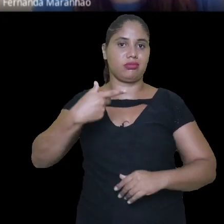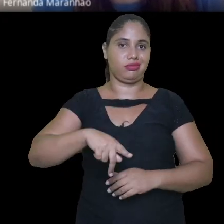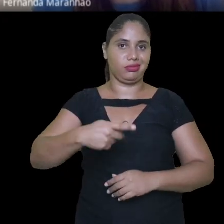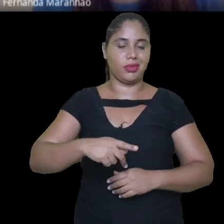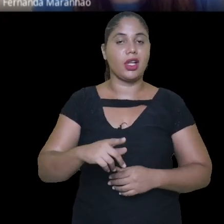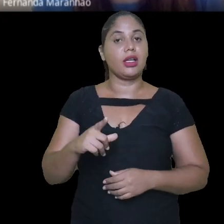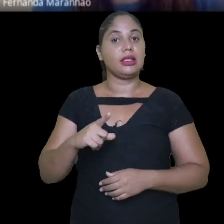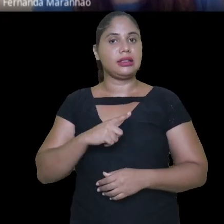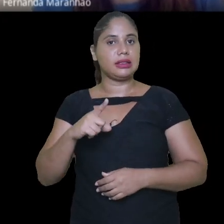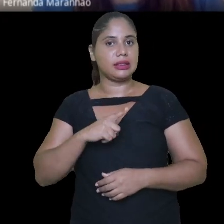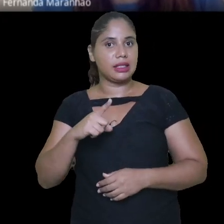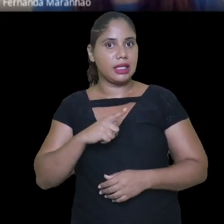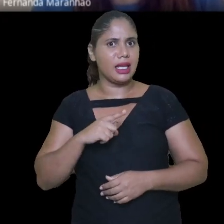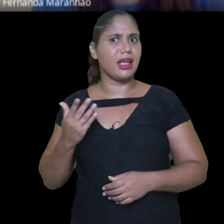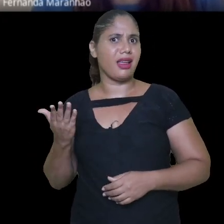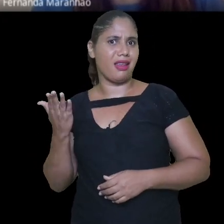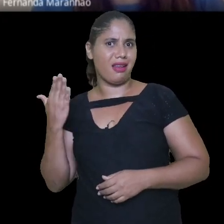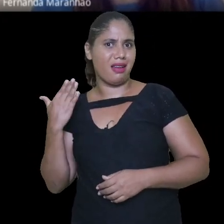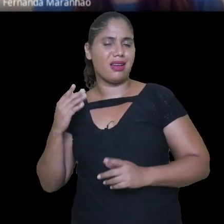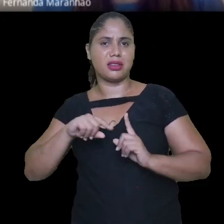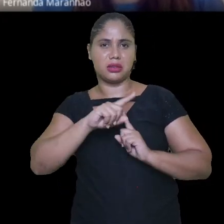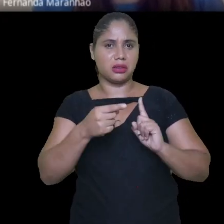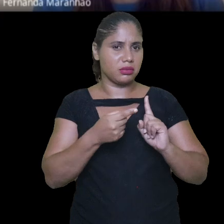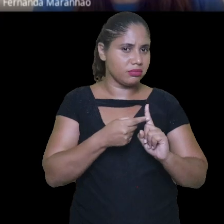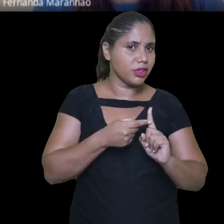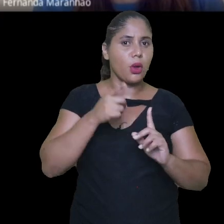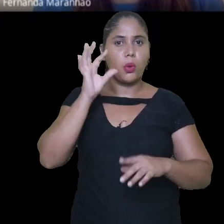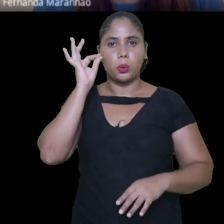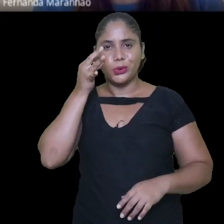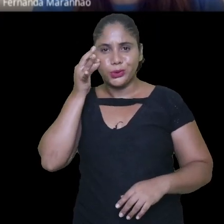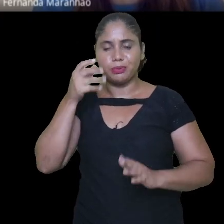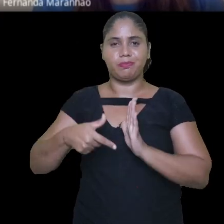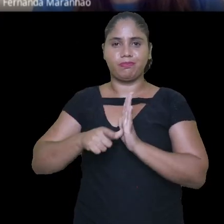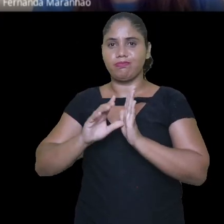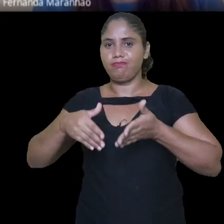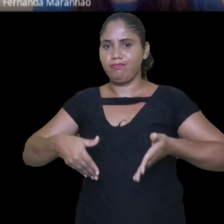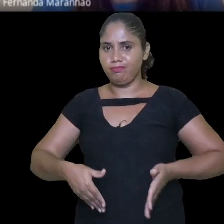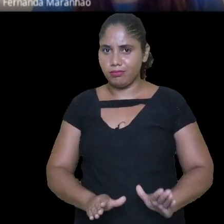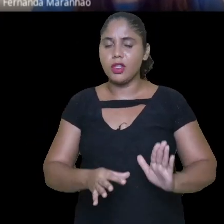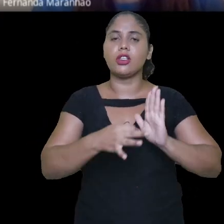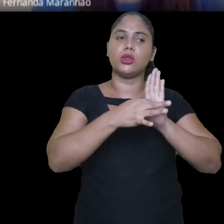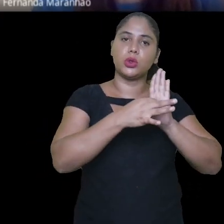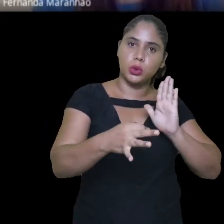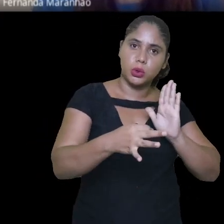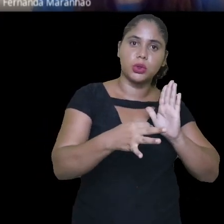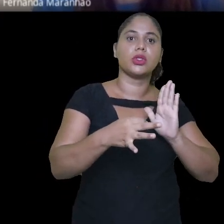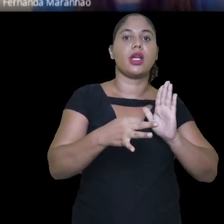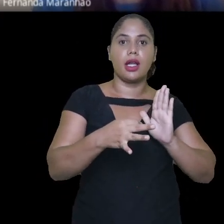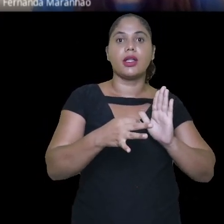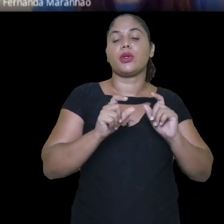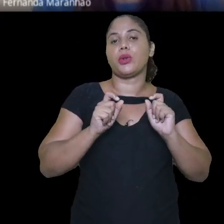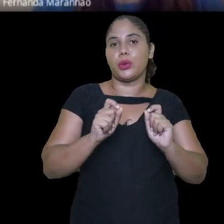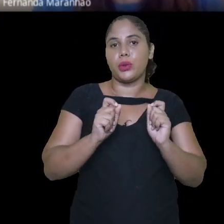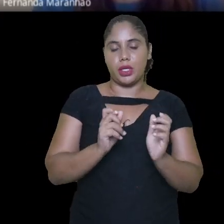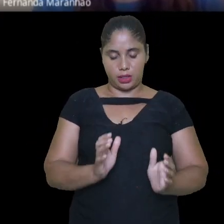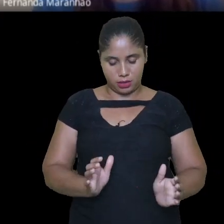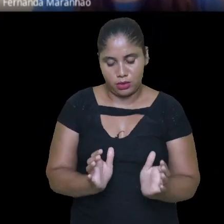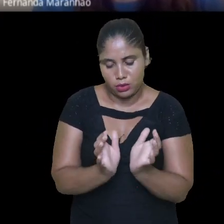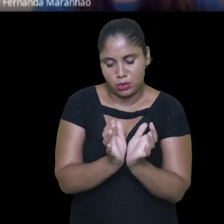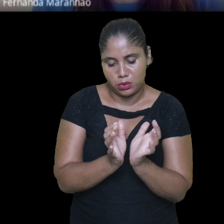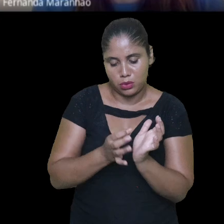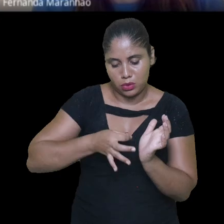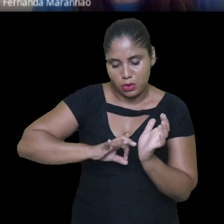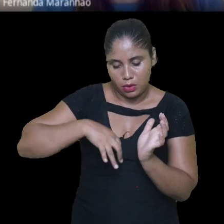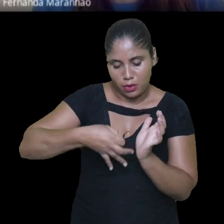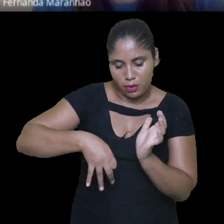de 25 milímetros já sugere que seja realizada a cerclagem, também com o uso da progesterona associado,